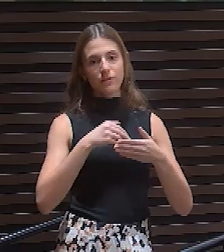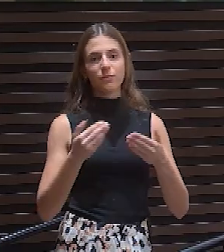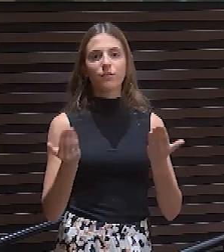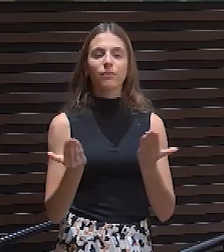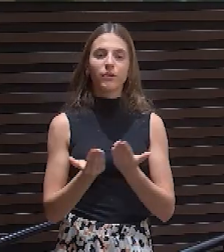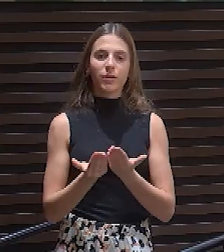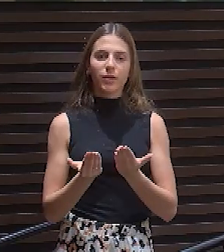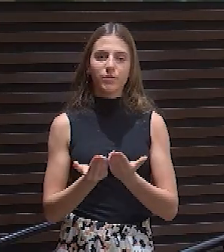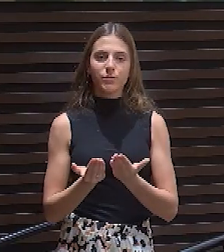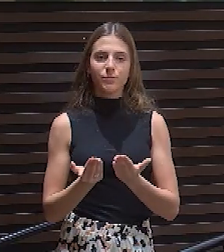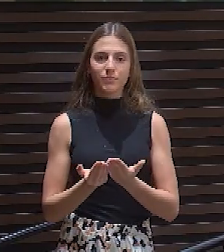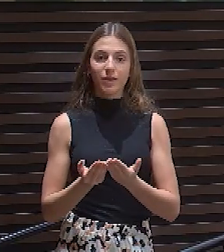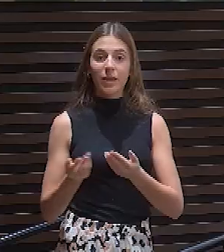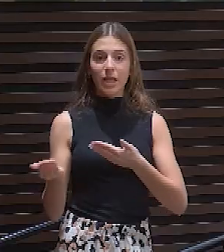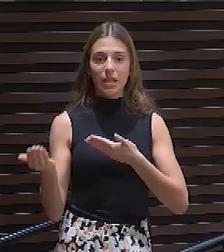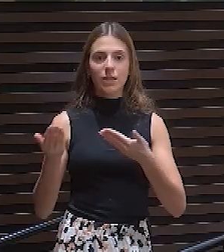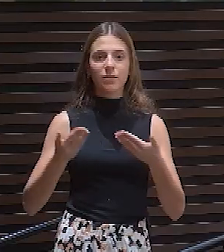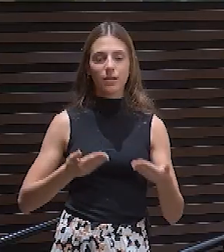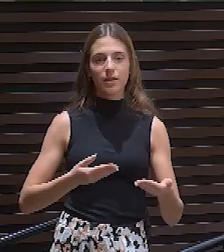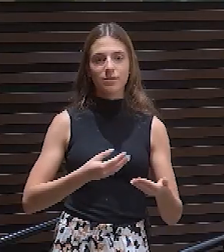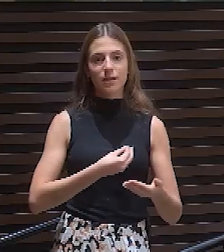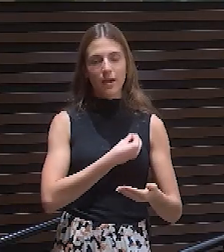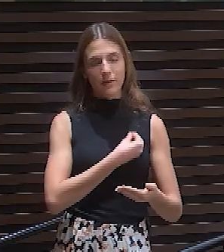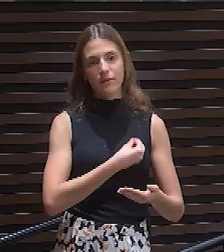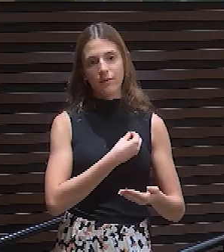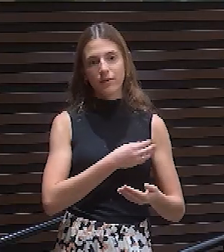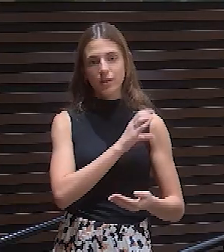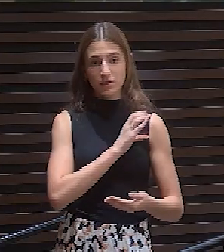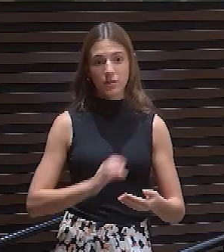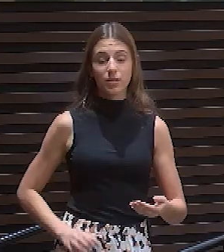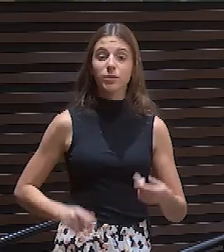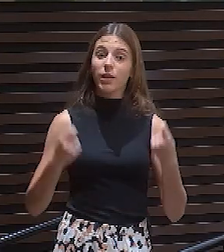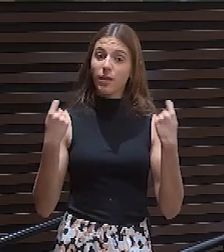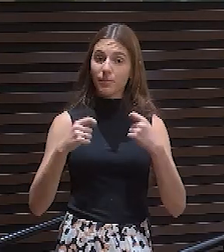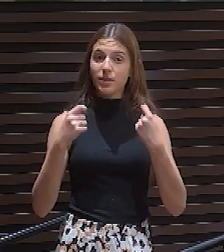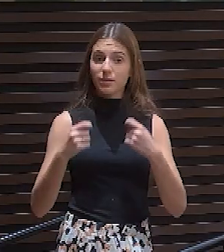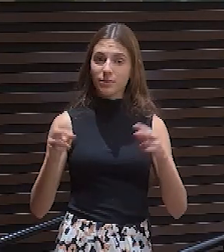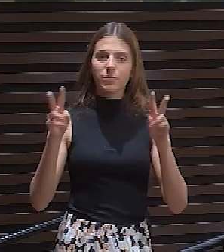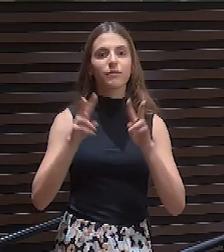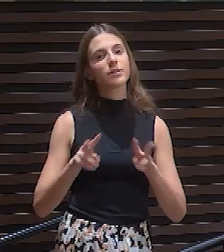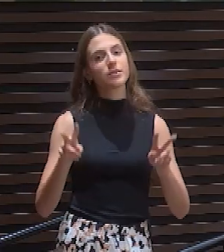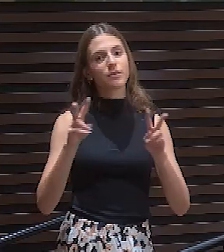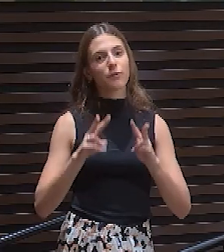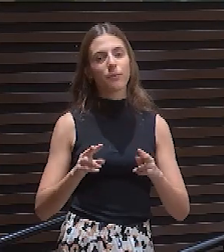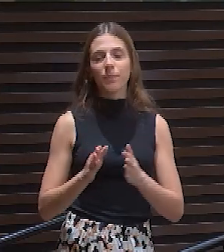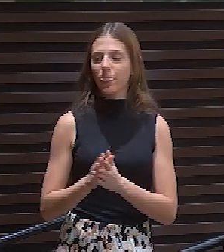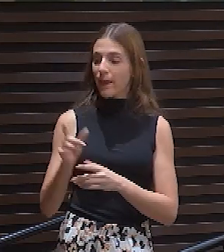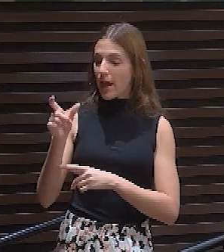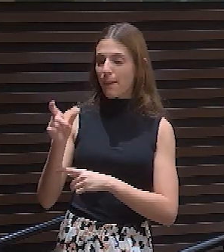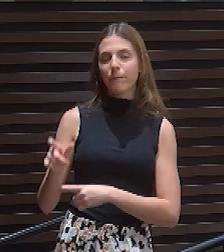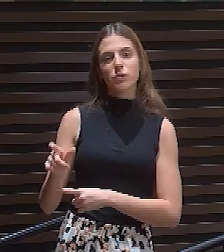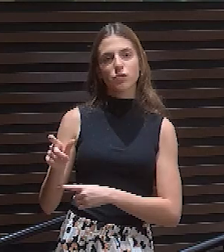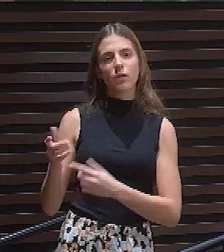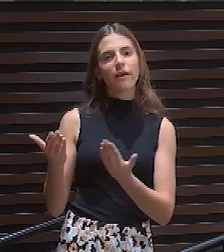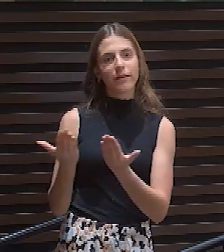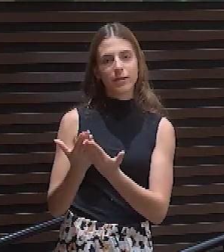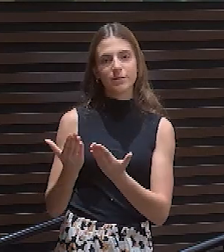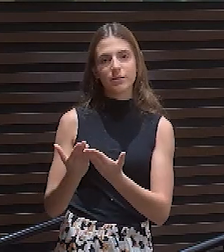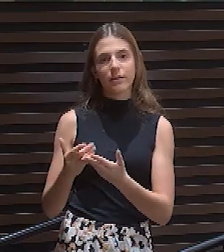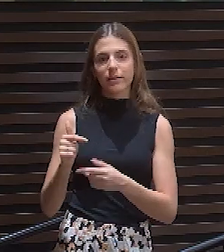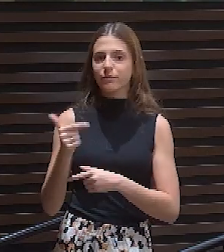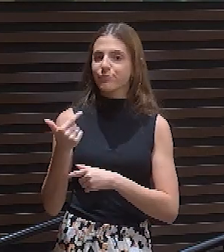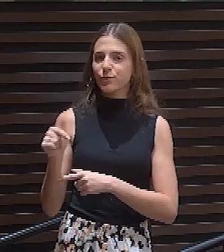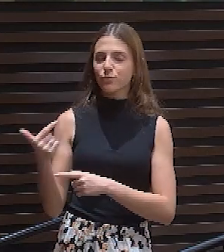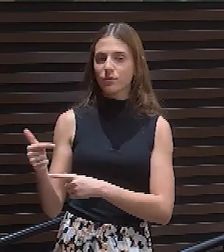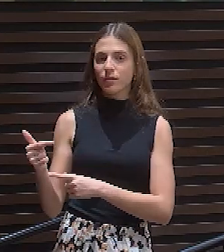traz a vida de Cristo e ela tem que estar vista. Cristão que não tem visibilidade de